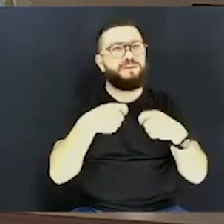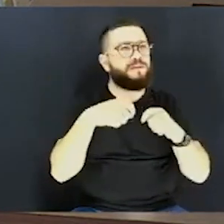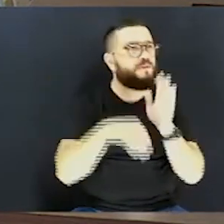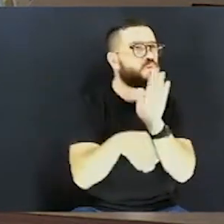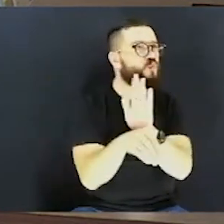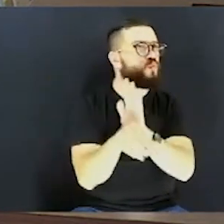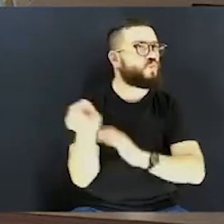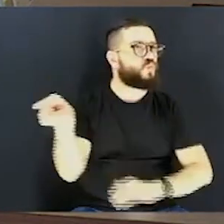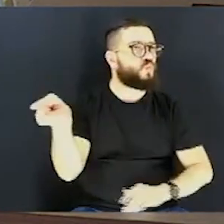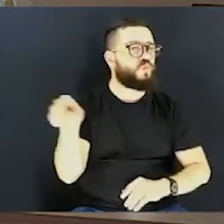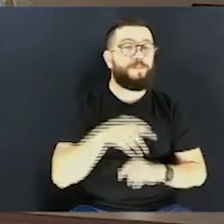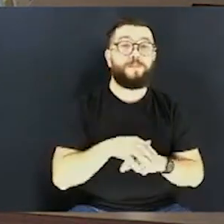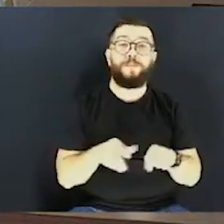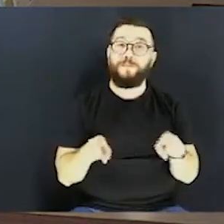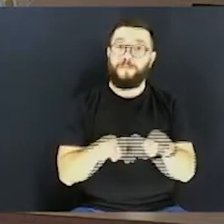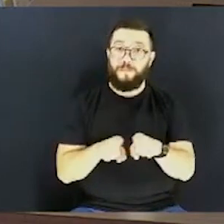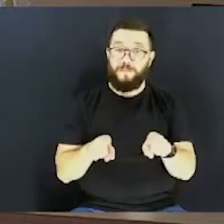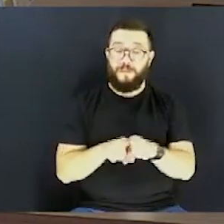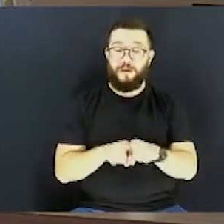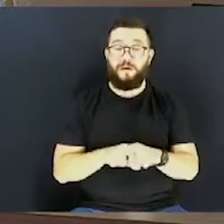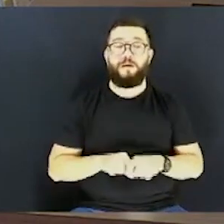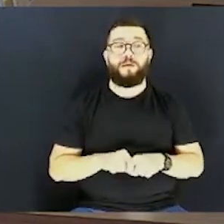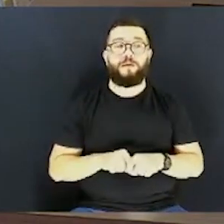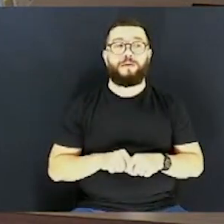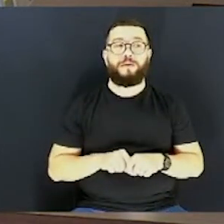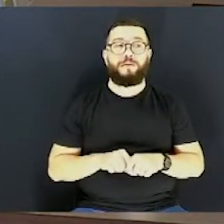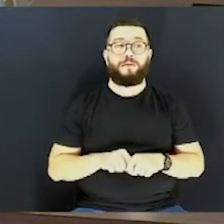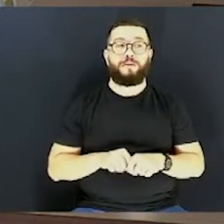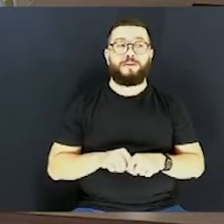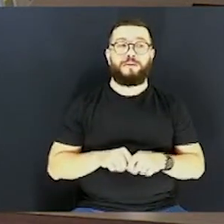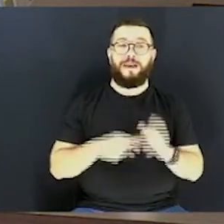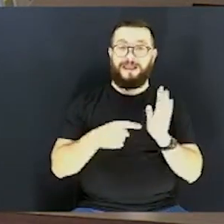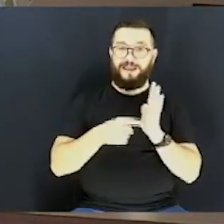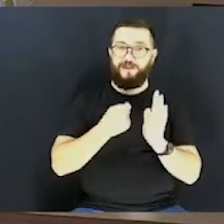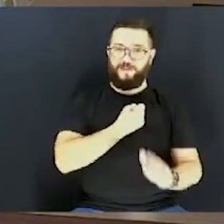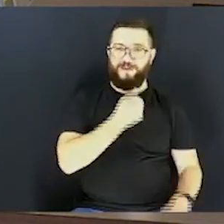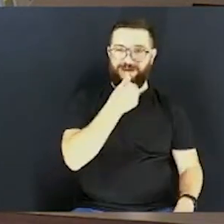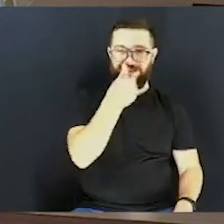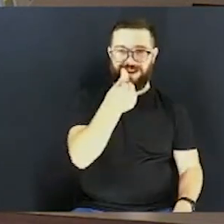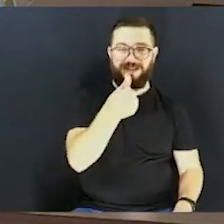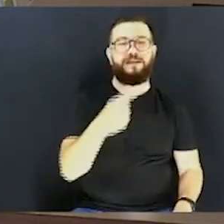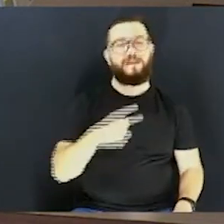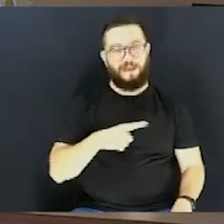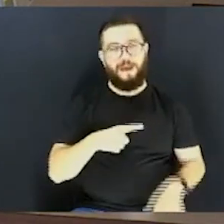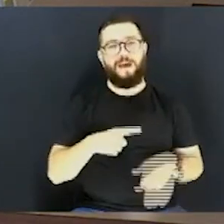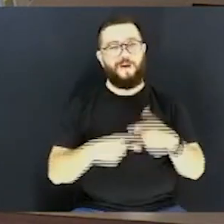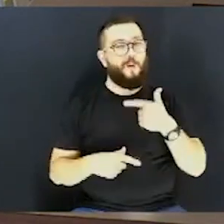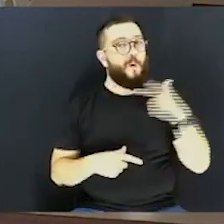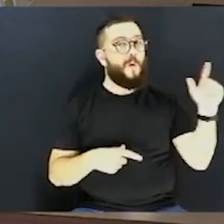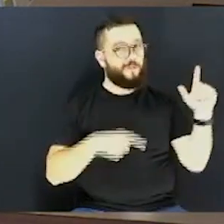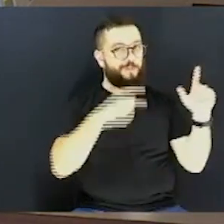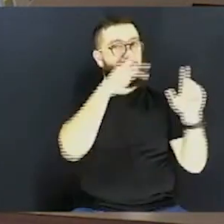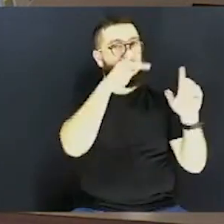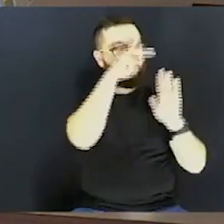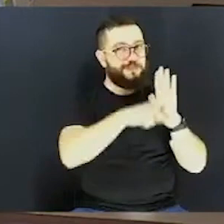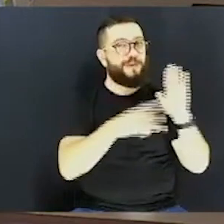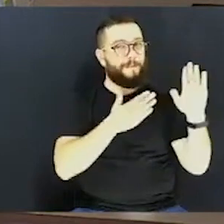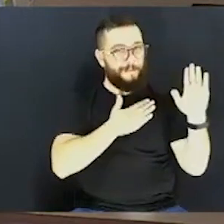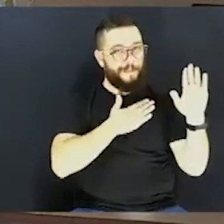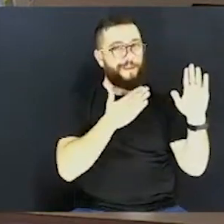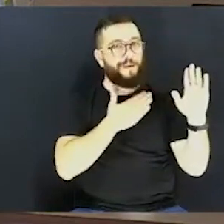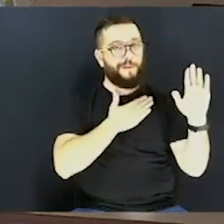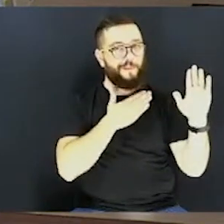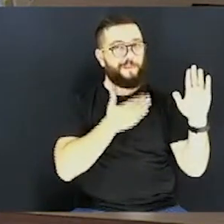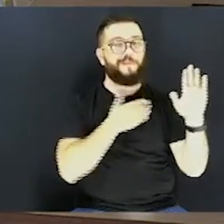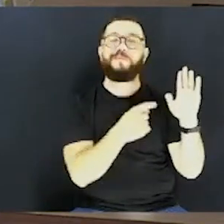fazer com relação ao eixo de número 6 é de um outro projeto que eu tenho também, que está tramitando aqui nessa casa, que visa ampliar